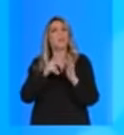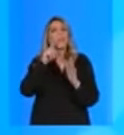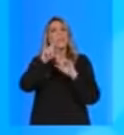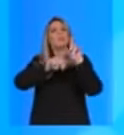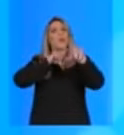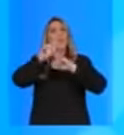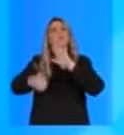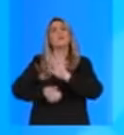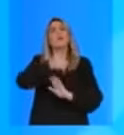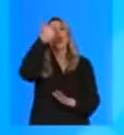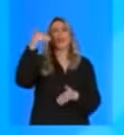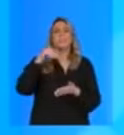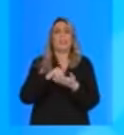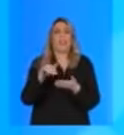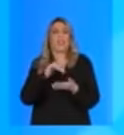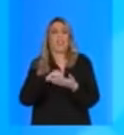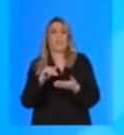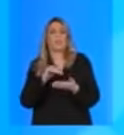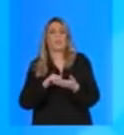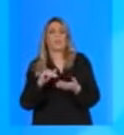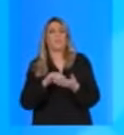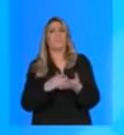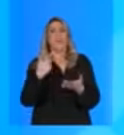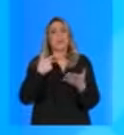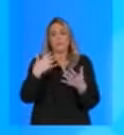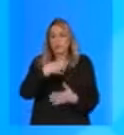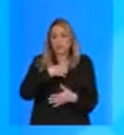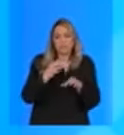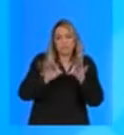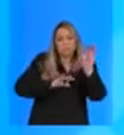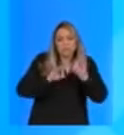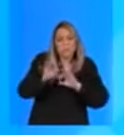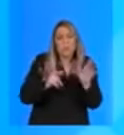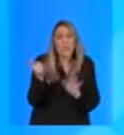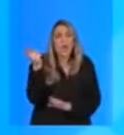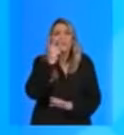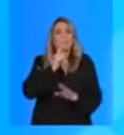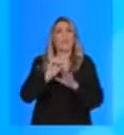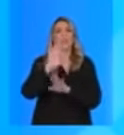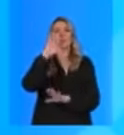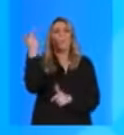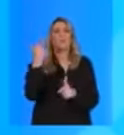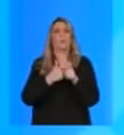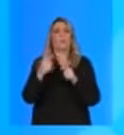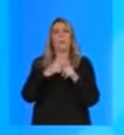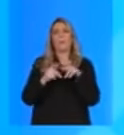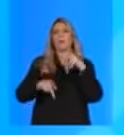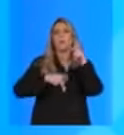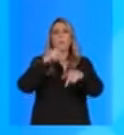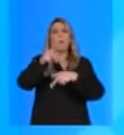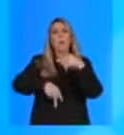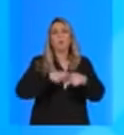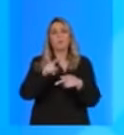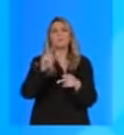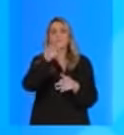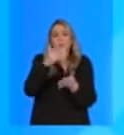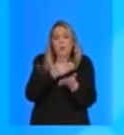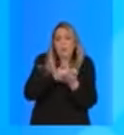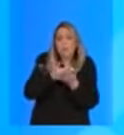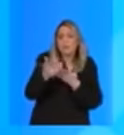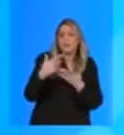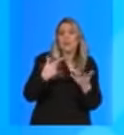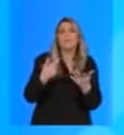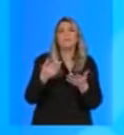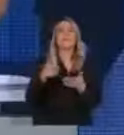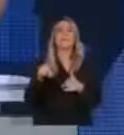secretários conforme os critérios técnicos para que eles resolvam verdadeiramente os problemas da população na sua origem Sem dever favor para